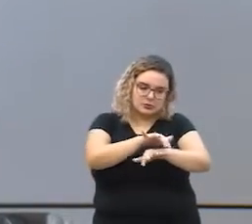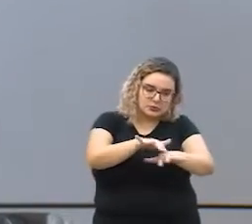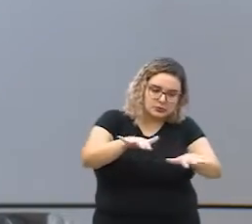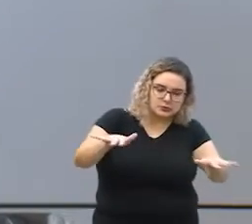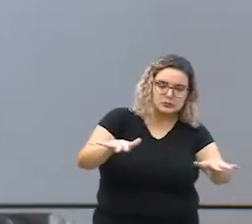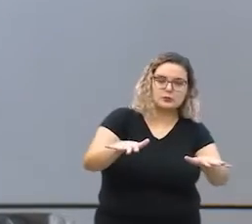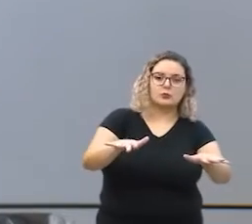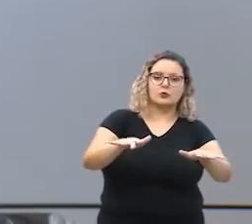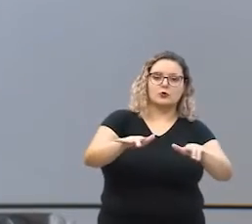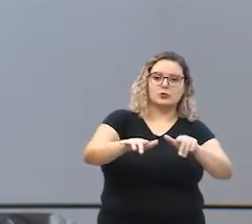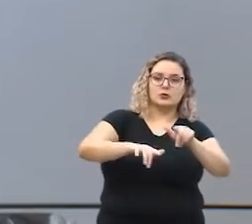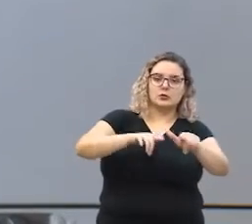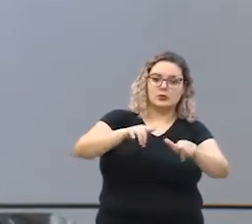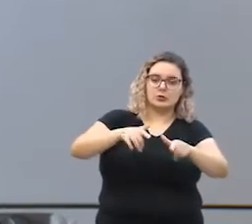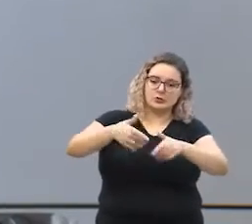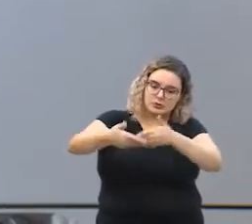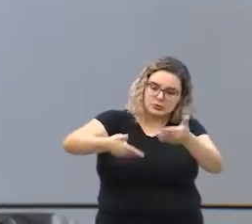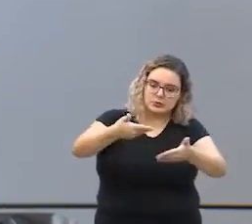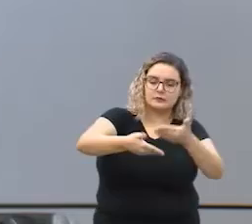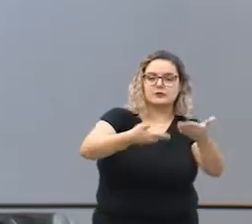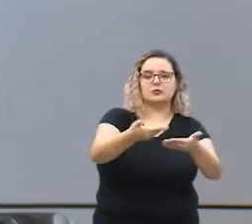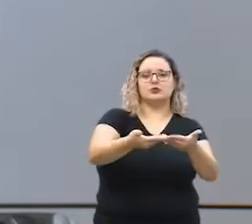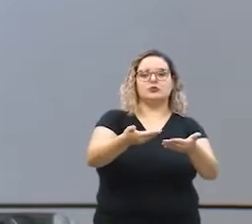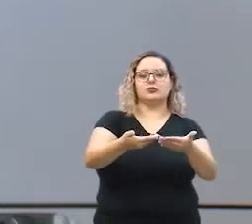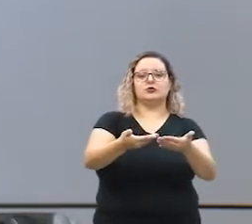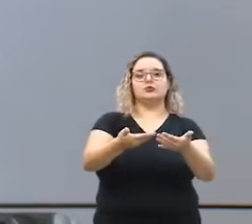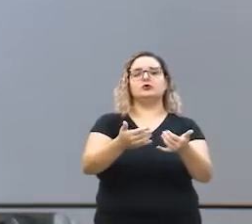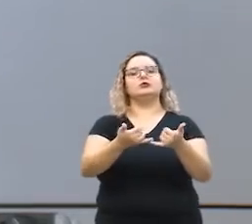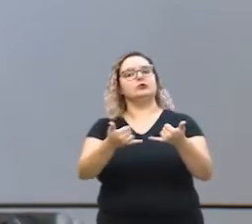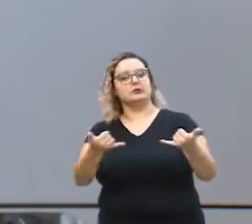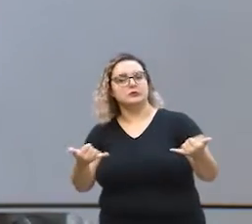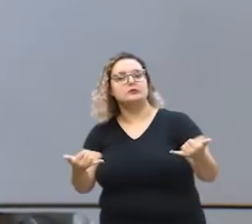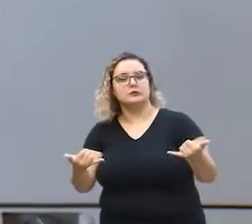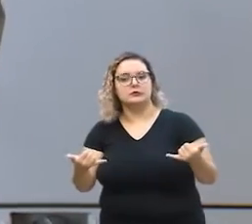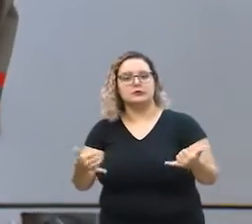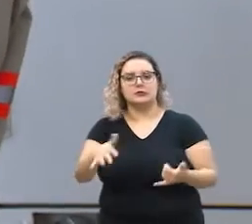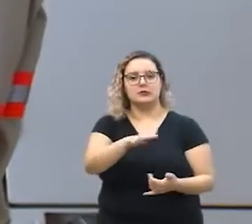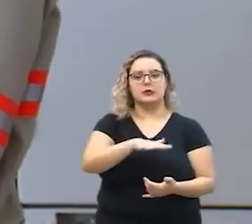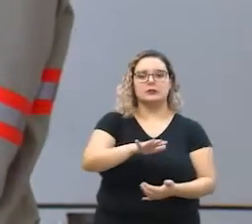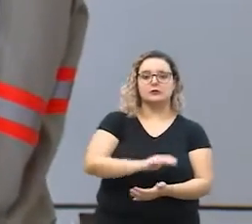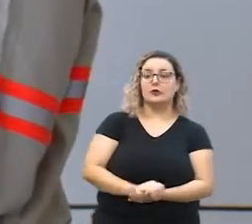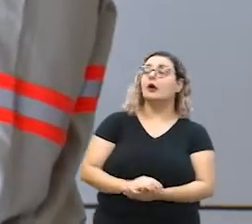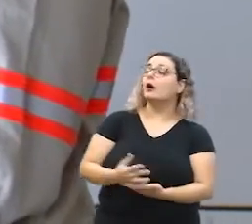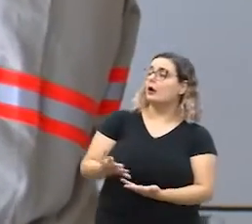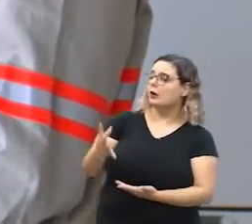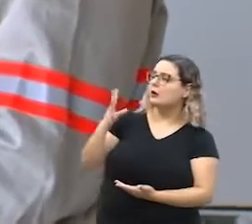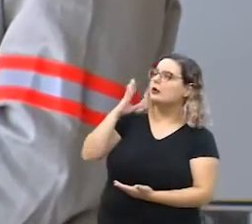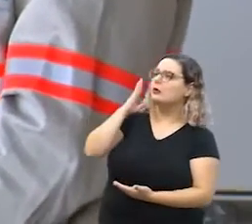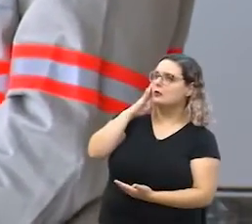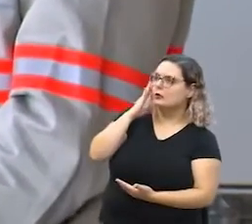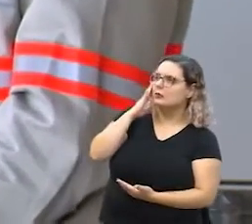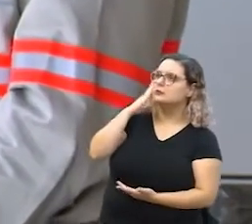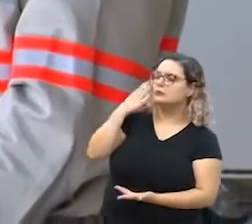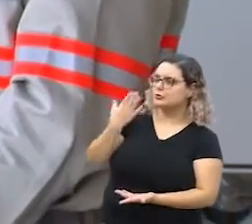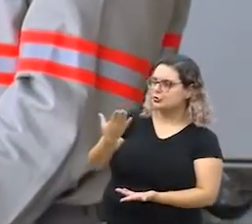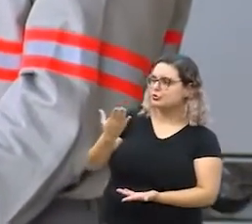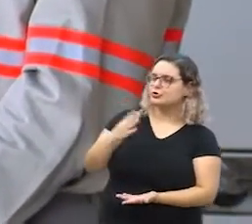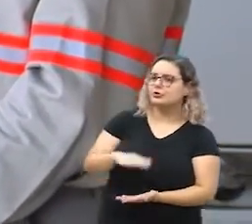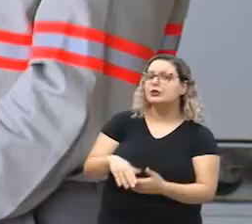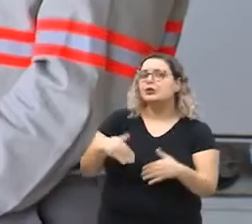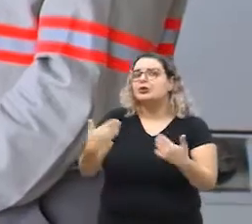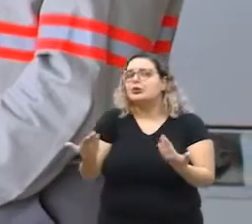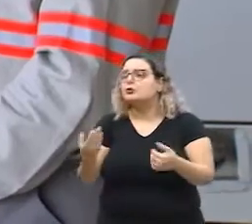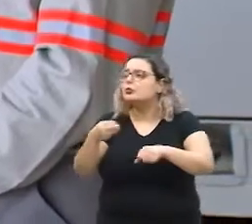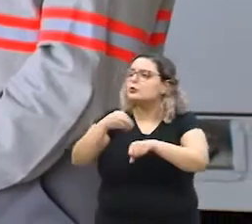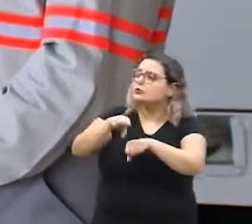serviço para o pessoal para os eletricistas mesmo das áreas. Bacana, entendi. Bom, e quais as